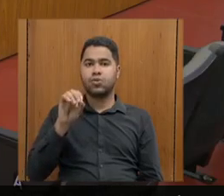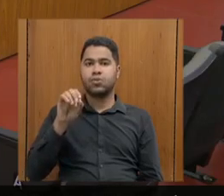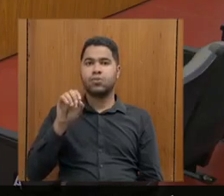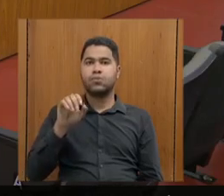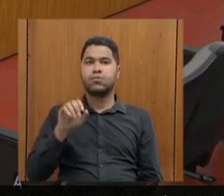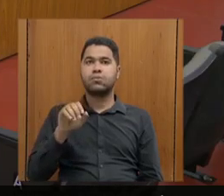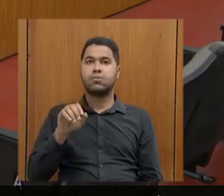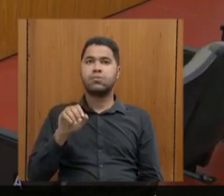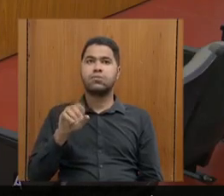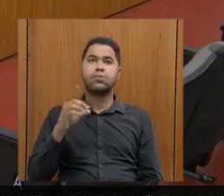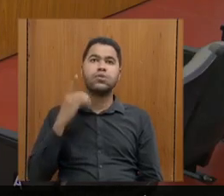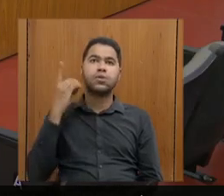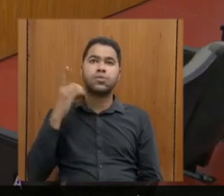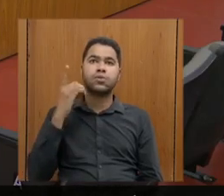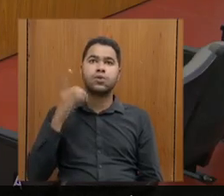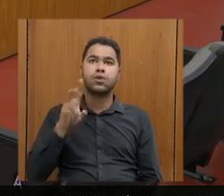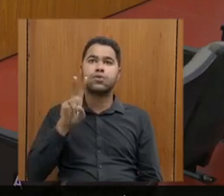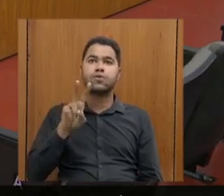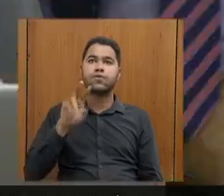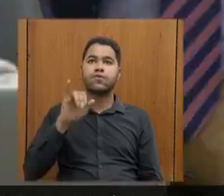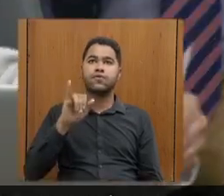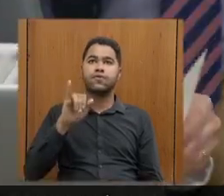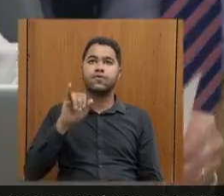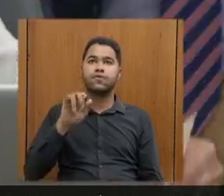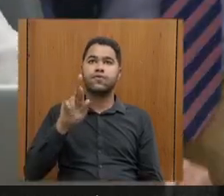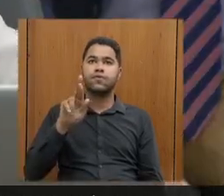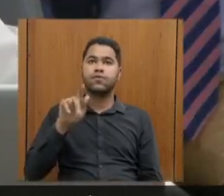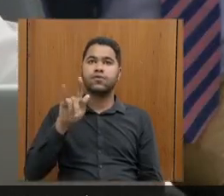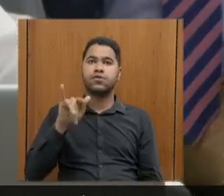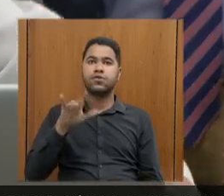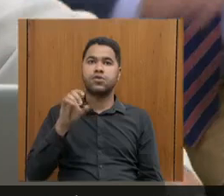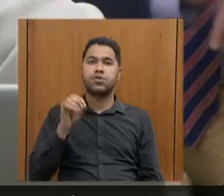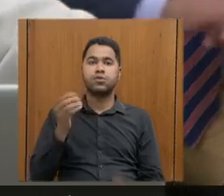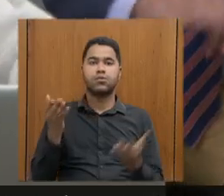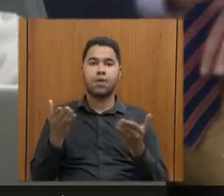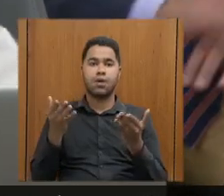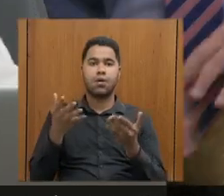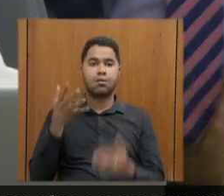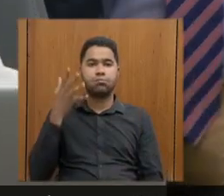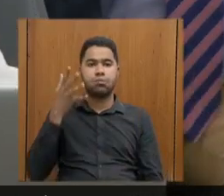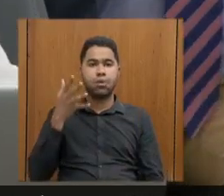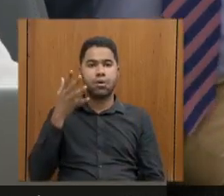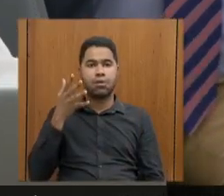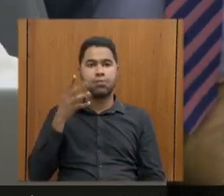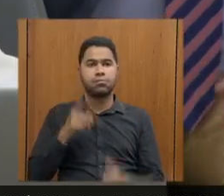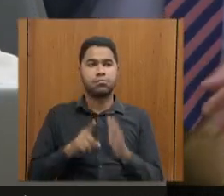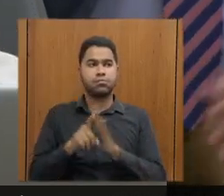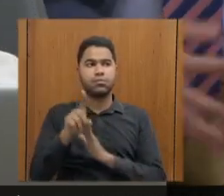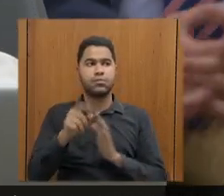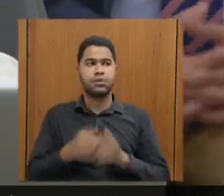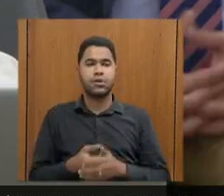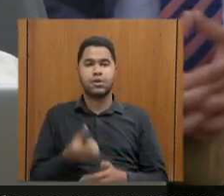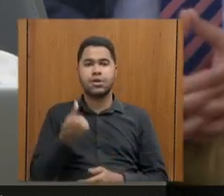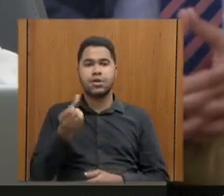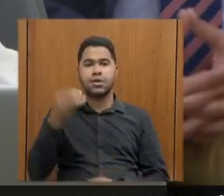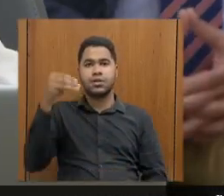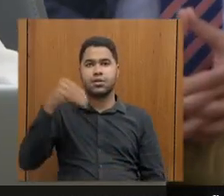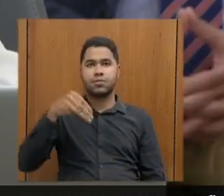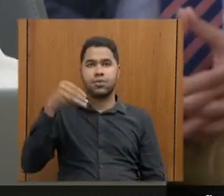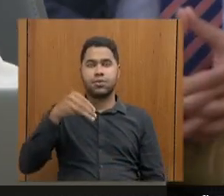Deputado Virgílio Guimarães tem a palavra por seis